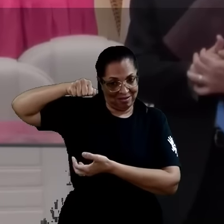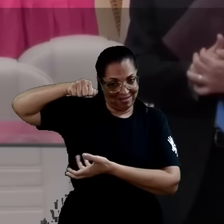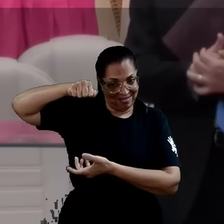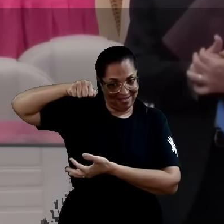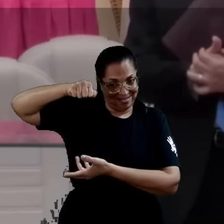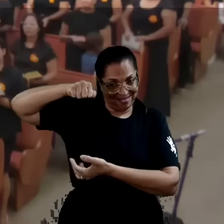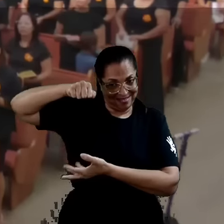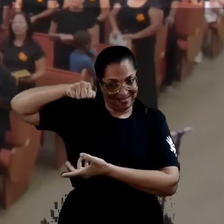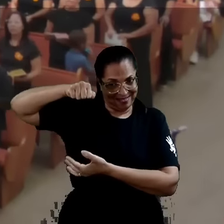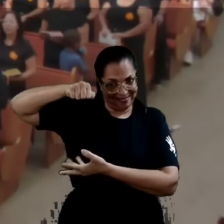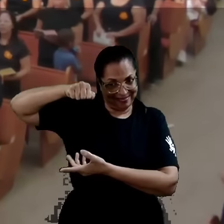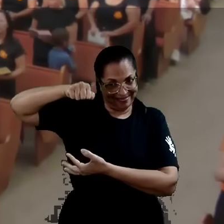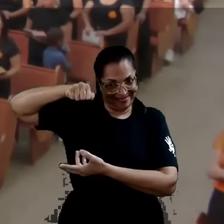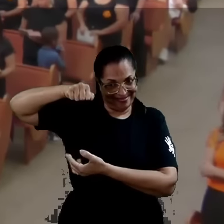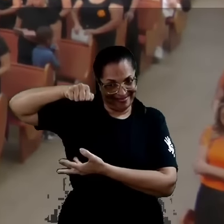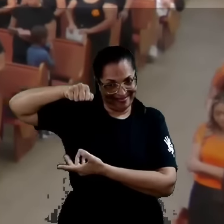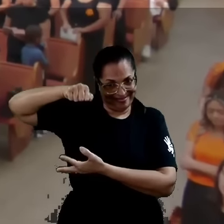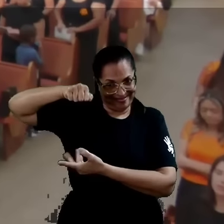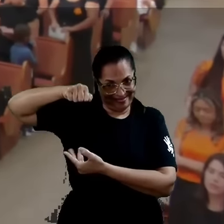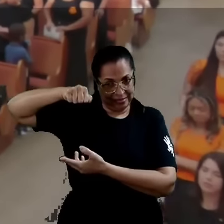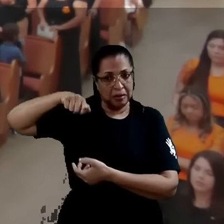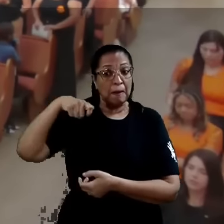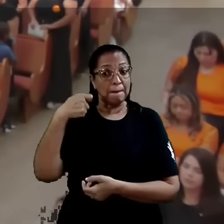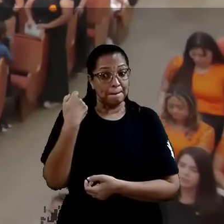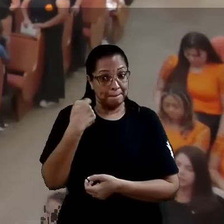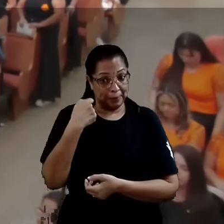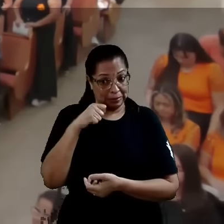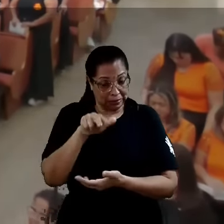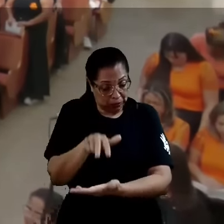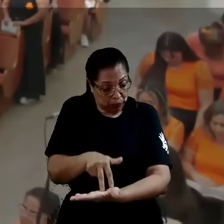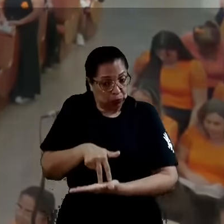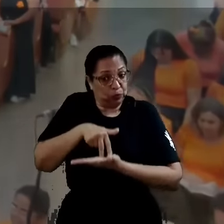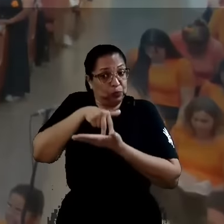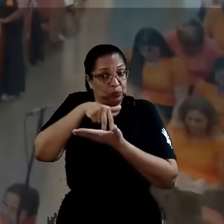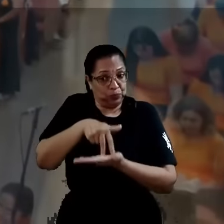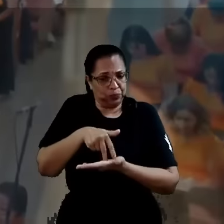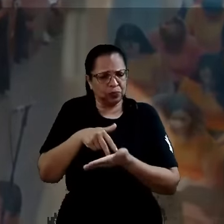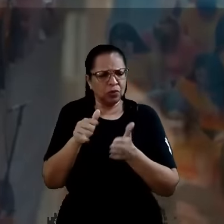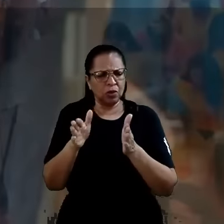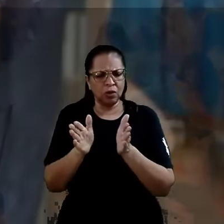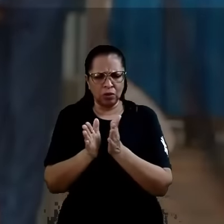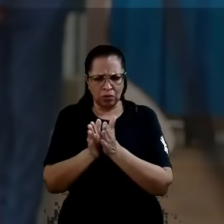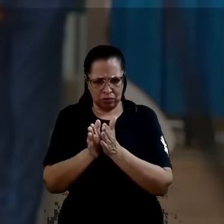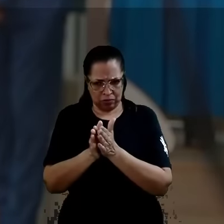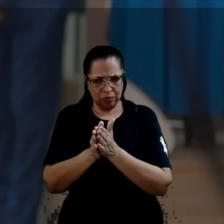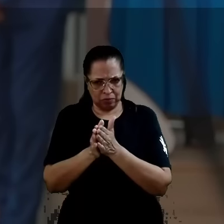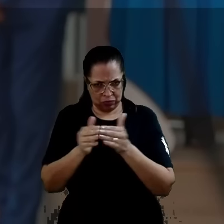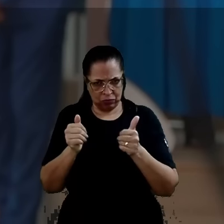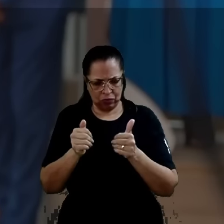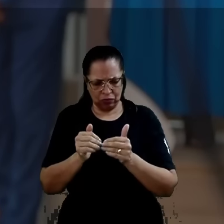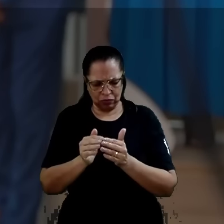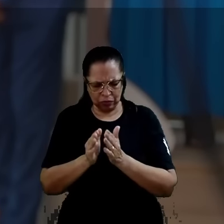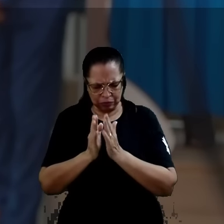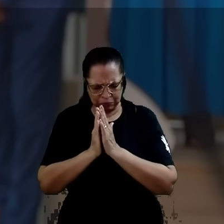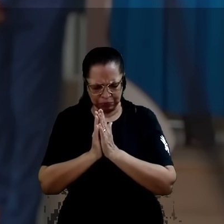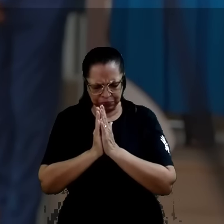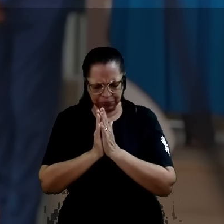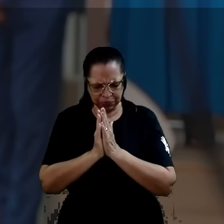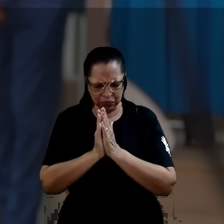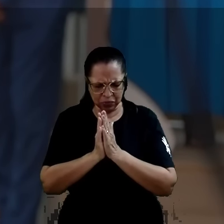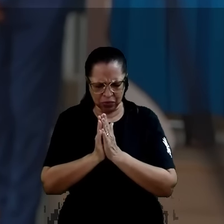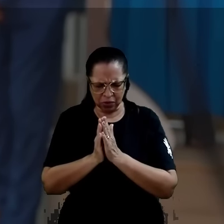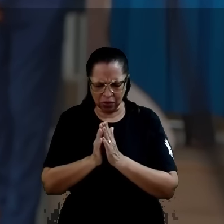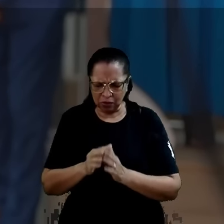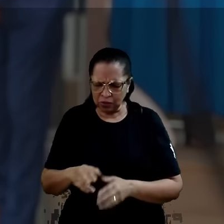do legado legado Curve a sua cabeça pai nós estamos aqui e eu sei que um julgo